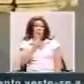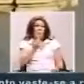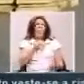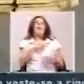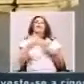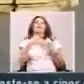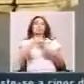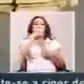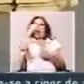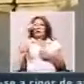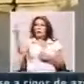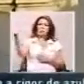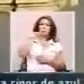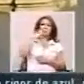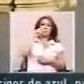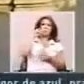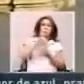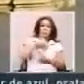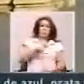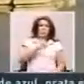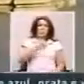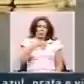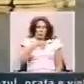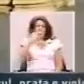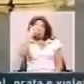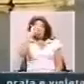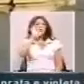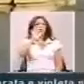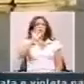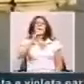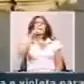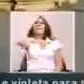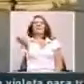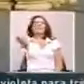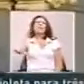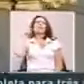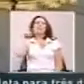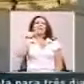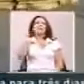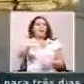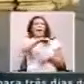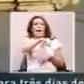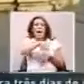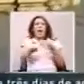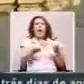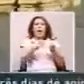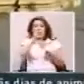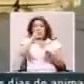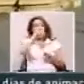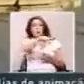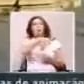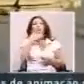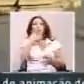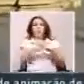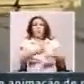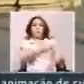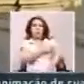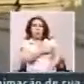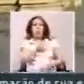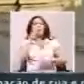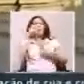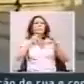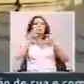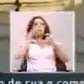Mas acham que não era necessário uma intervenção superior? Eu penso que há uma intervenção, existem órgãos próprios para esse tipo de intervenção. Se houver excessos, porque gente